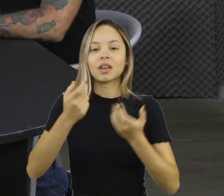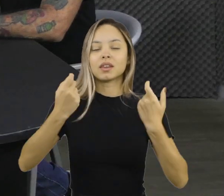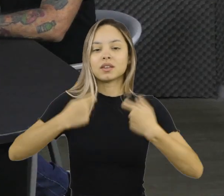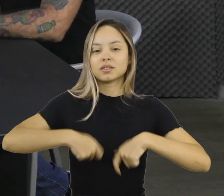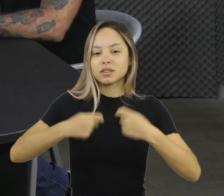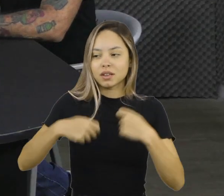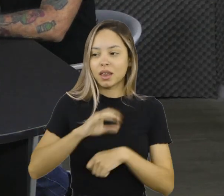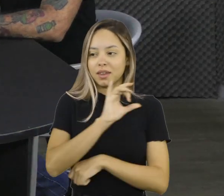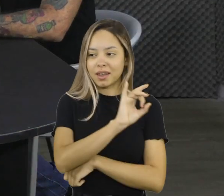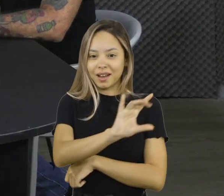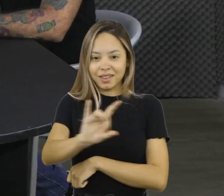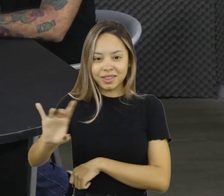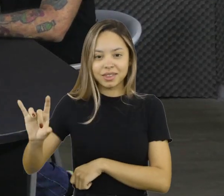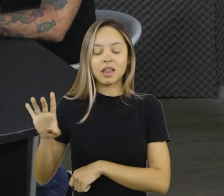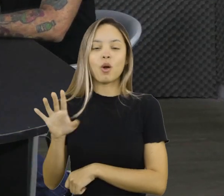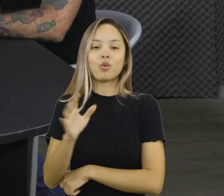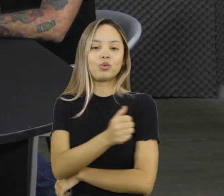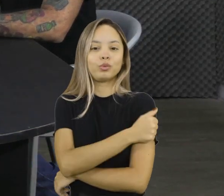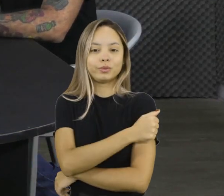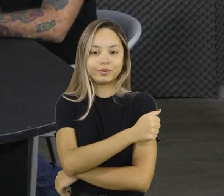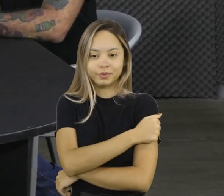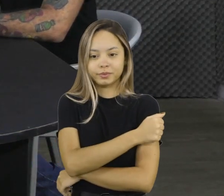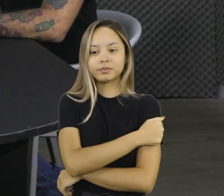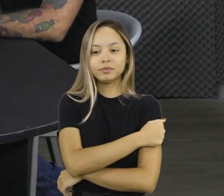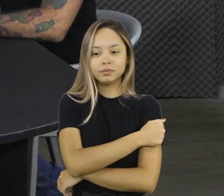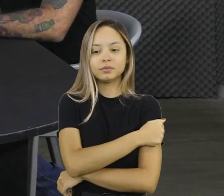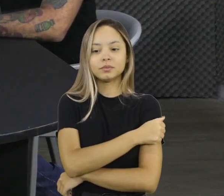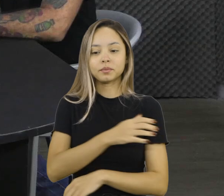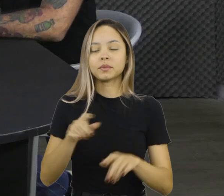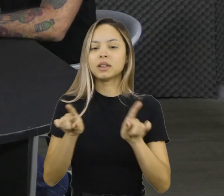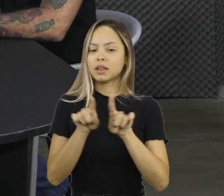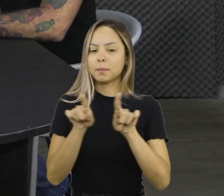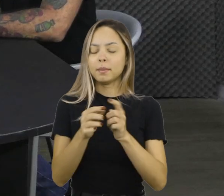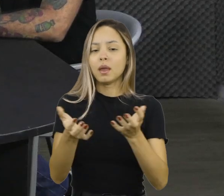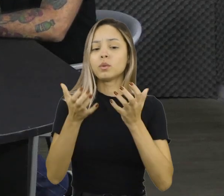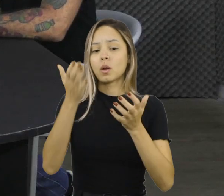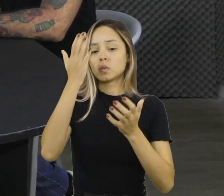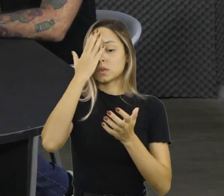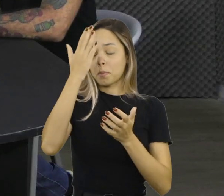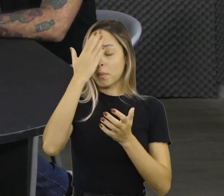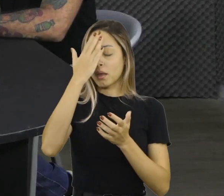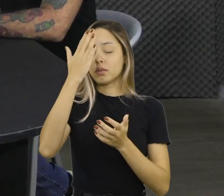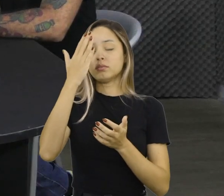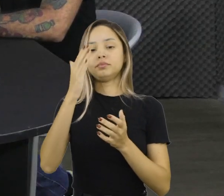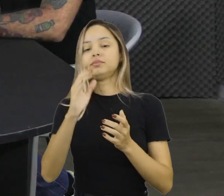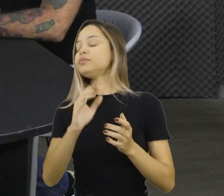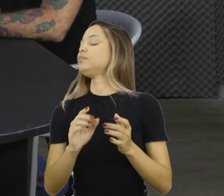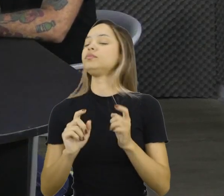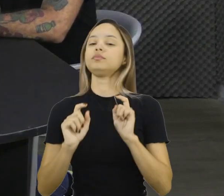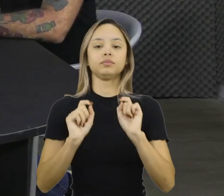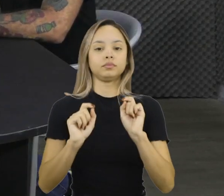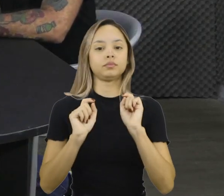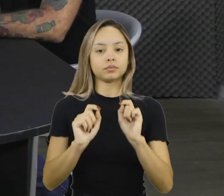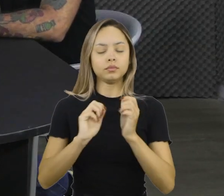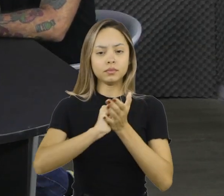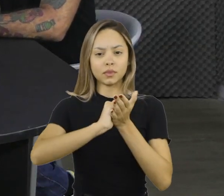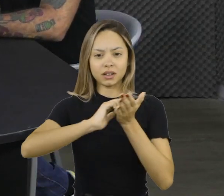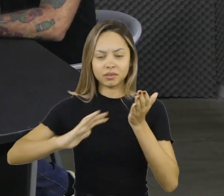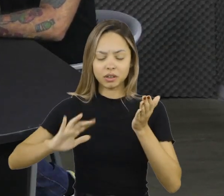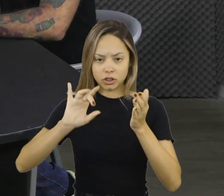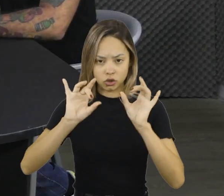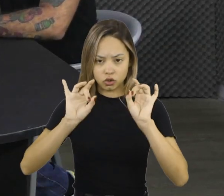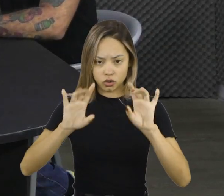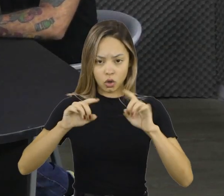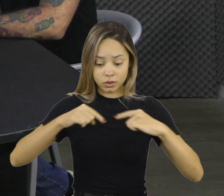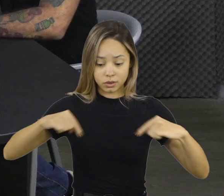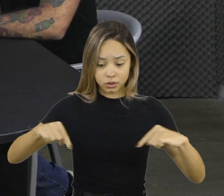individuais de cada estudante aí Nilma eu aproveito também para perguntar da das outras atividades além da atividade em sala de